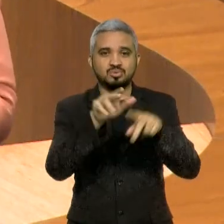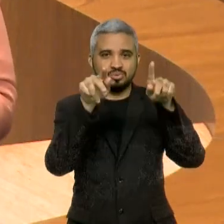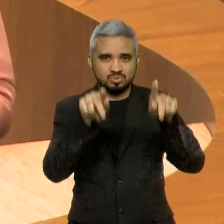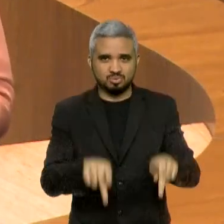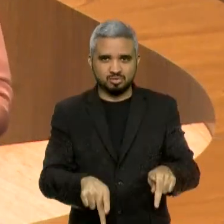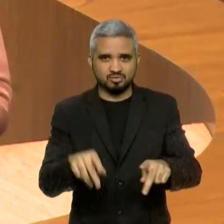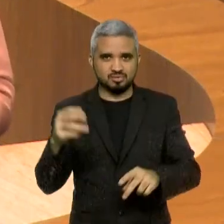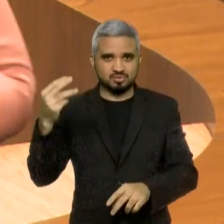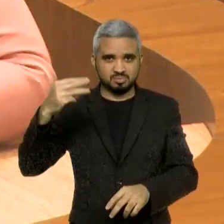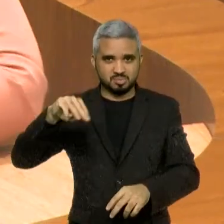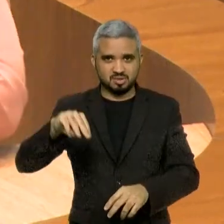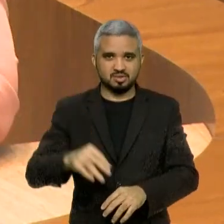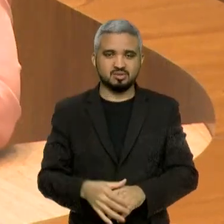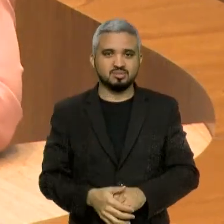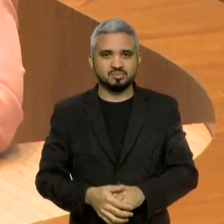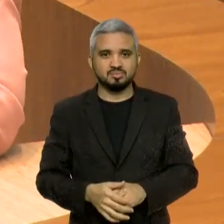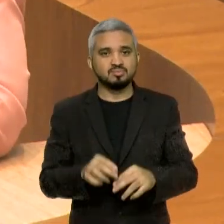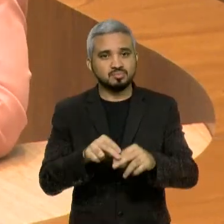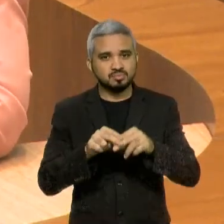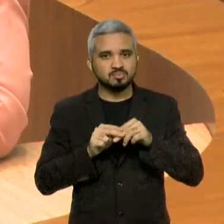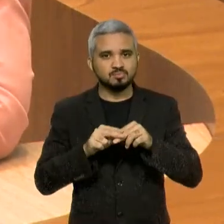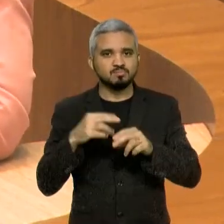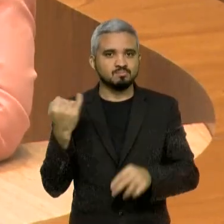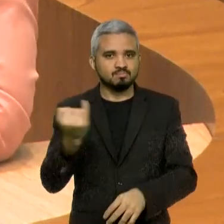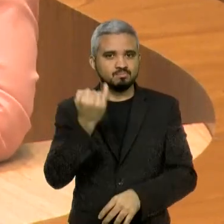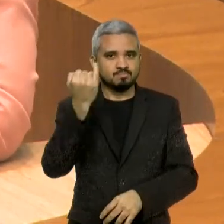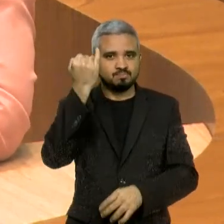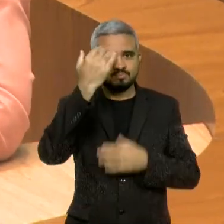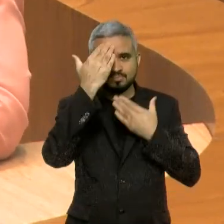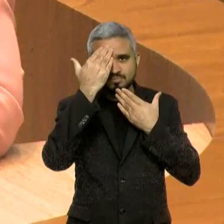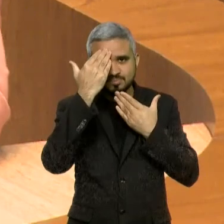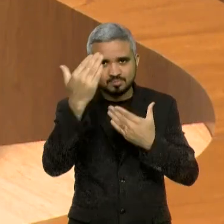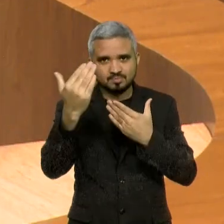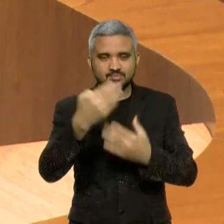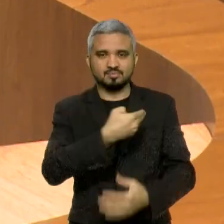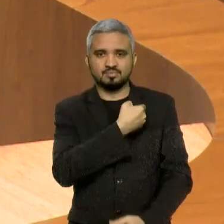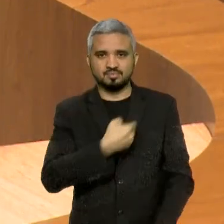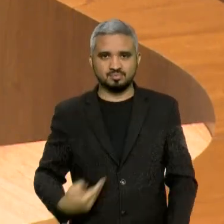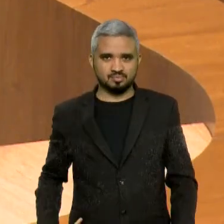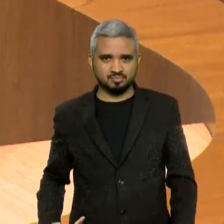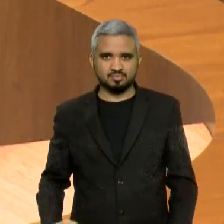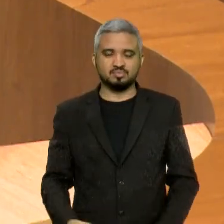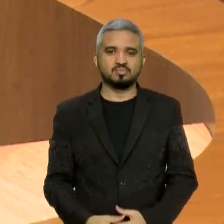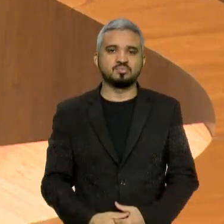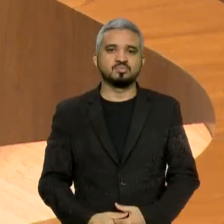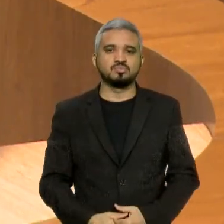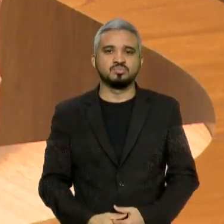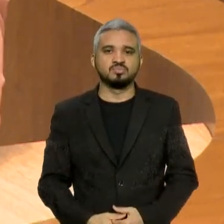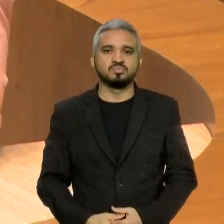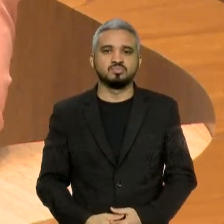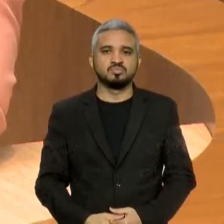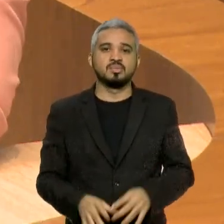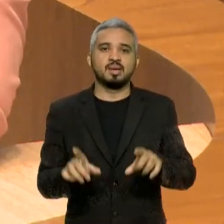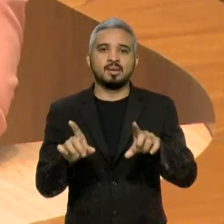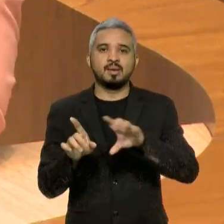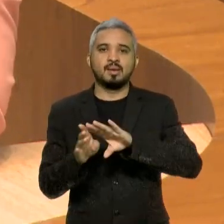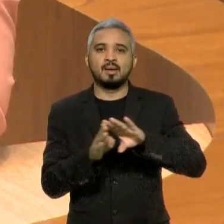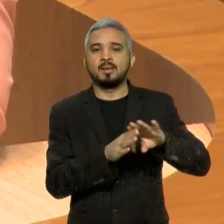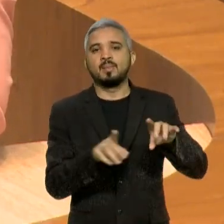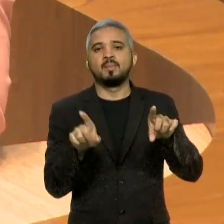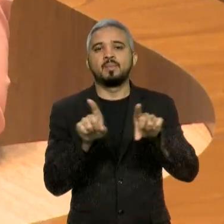e agradecer ao nosso Governador queria também falar um pouco sobre a